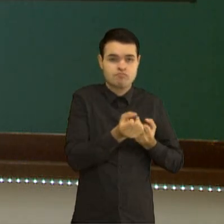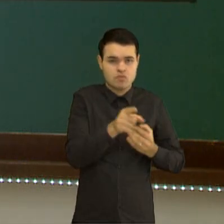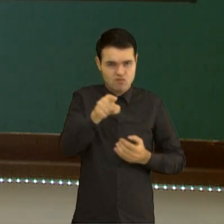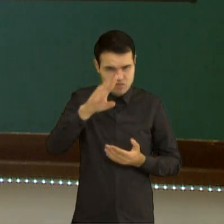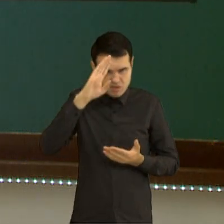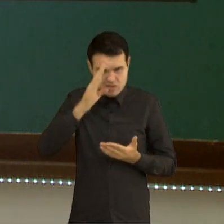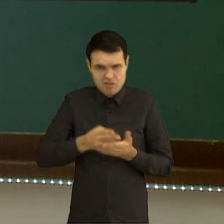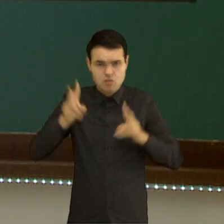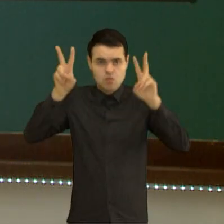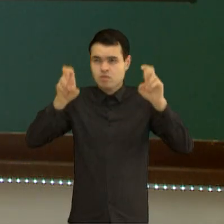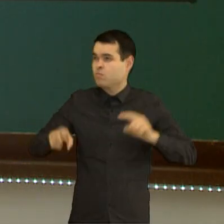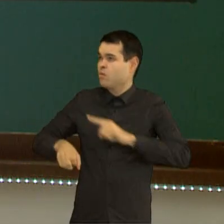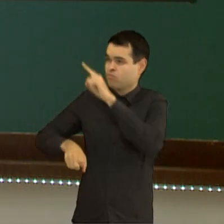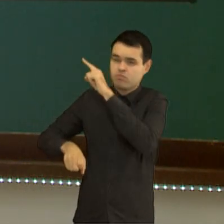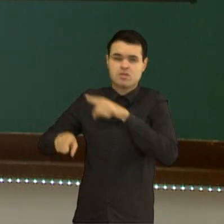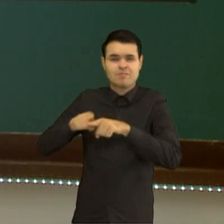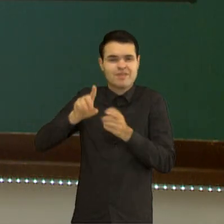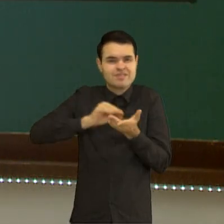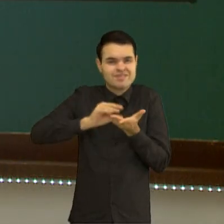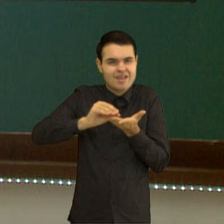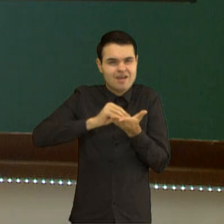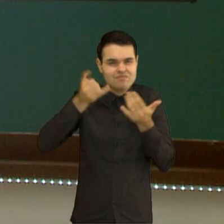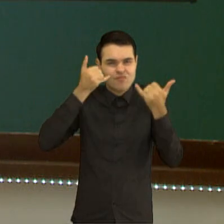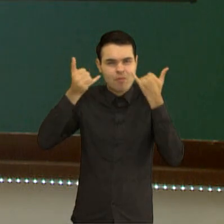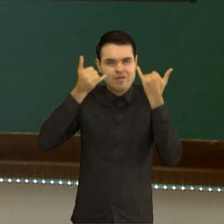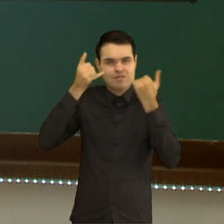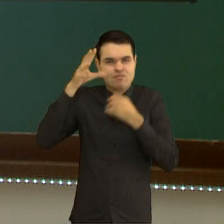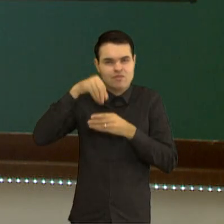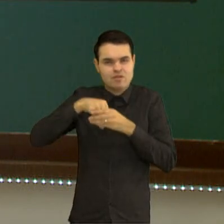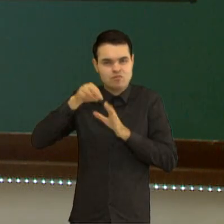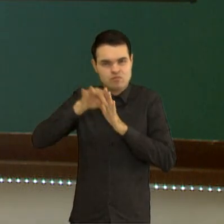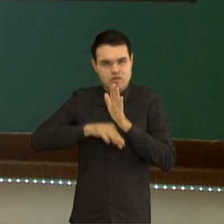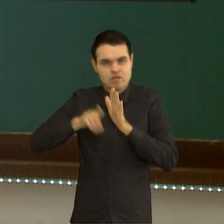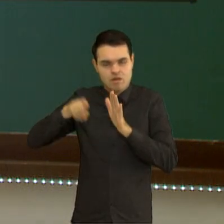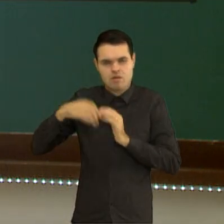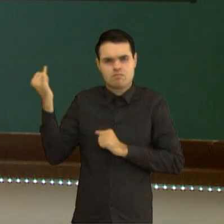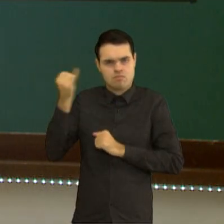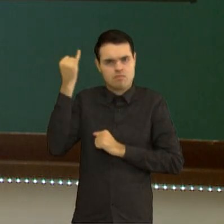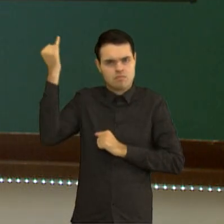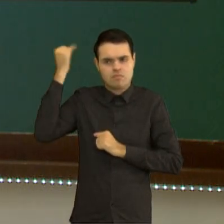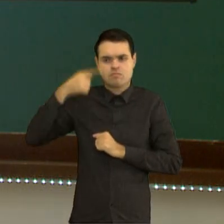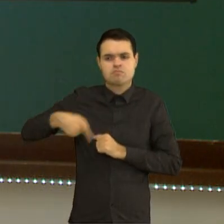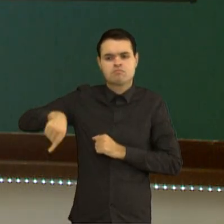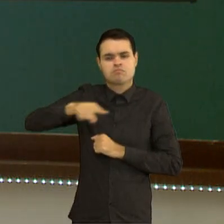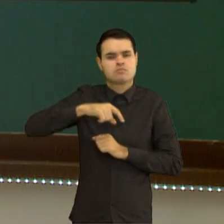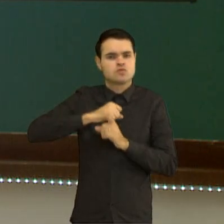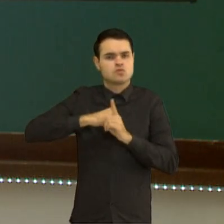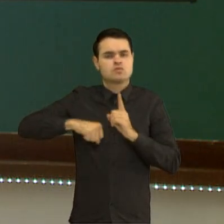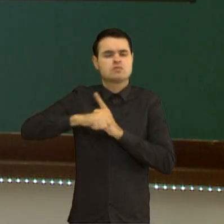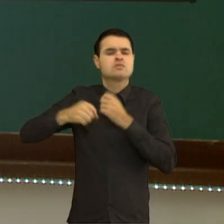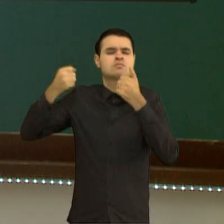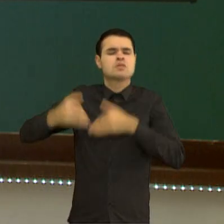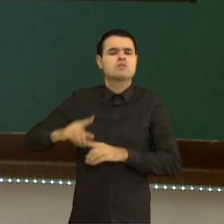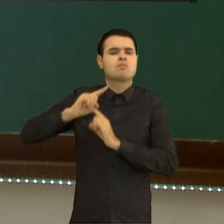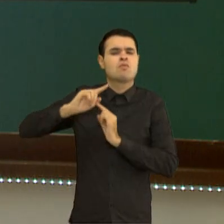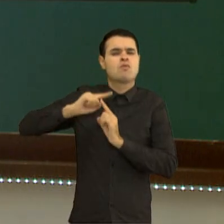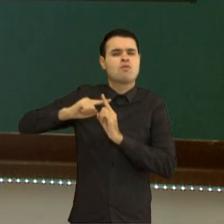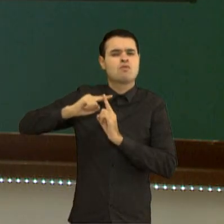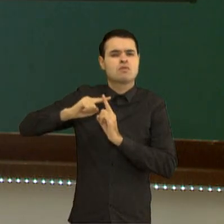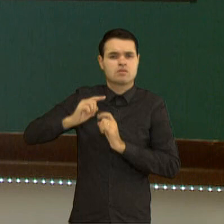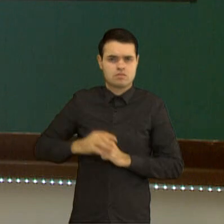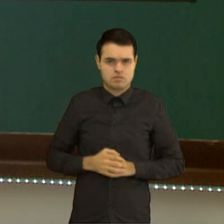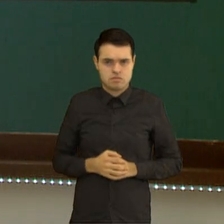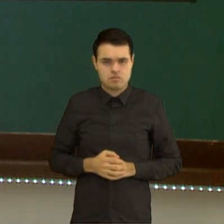tema abordado e os dados apresentados no texto são importantes para a sociedade? Justifique. Esses dados que